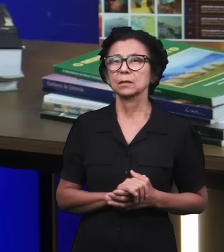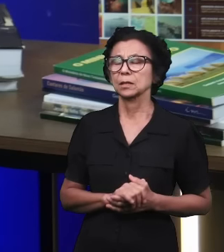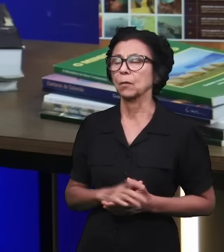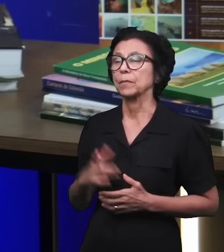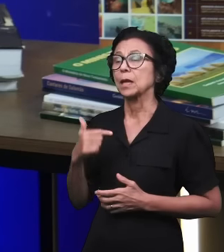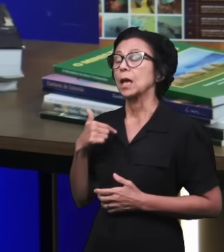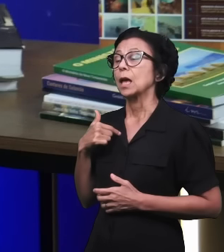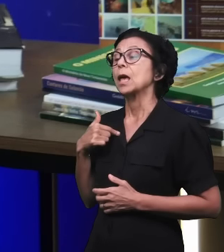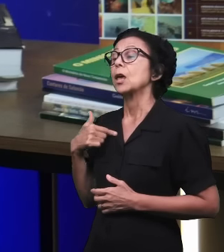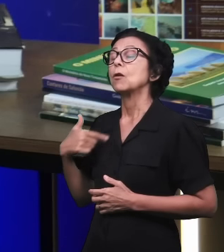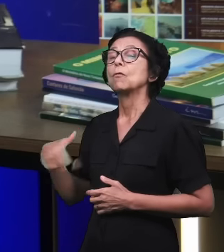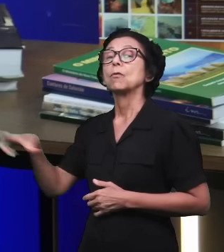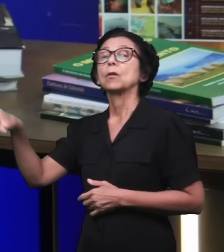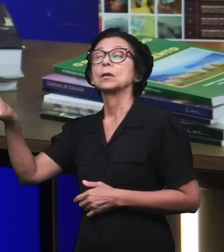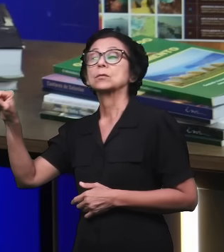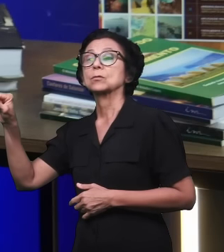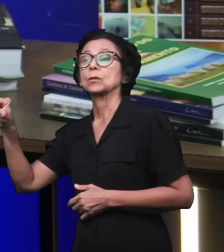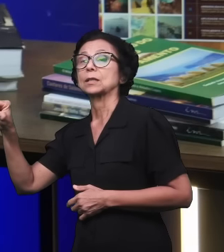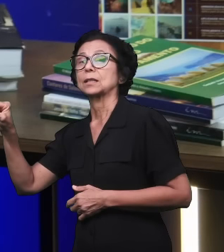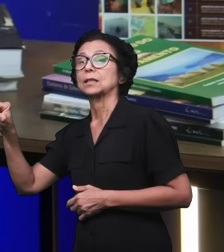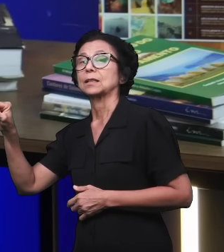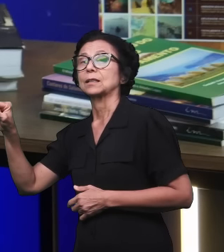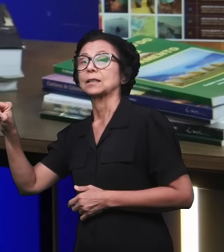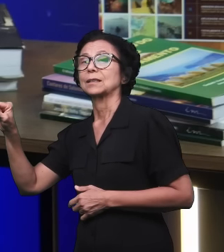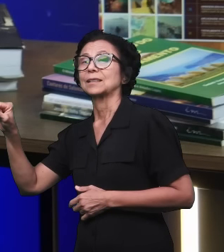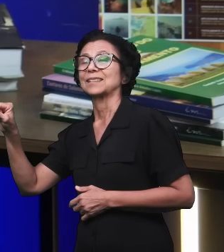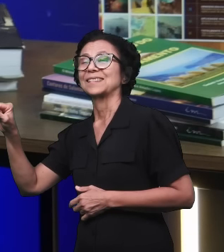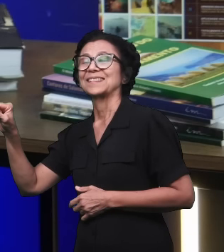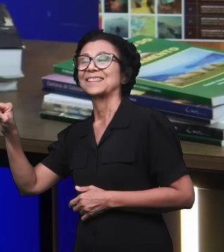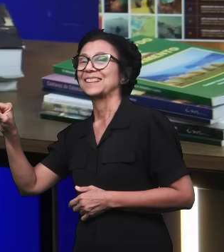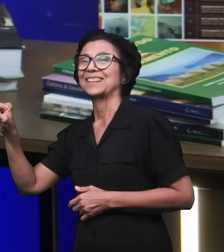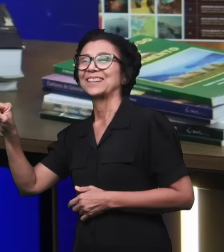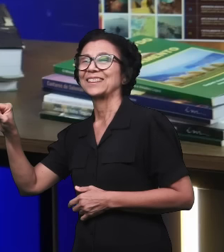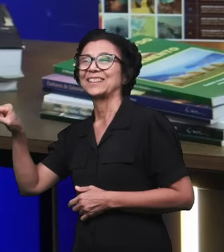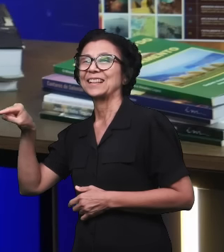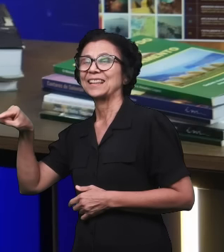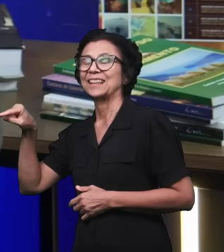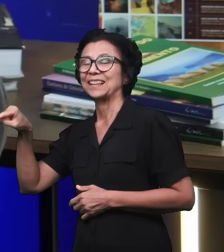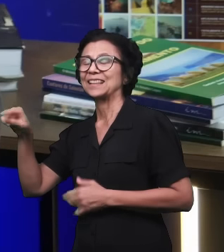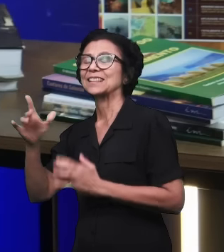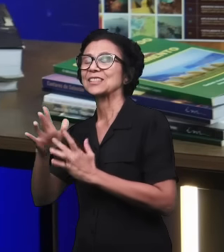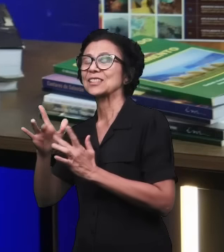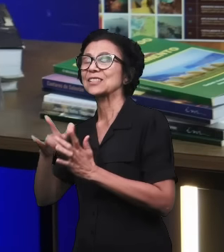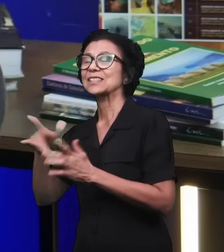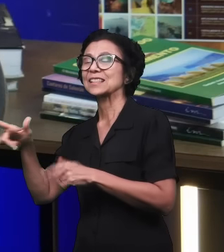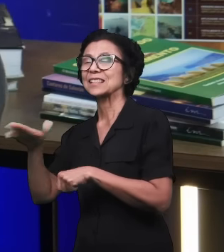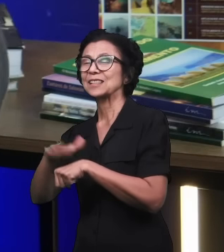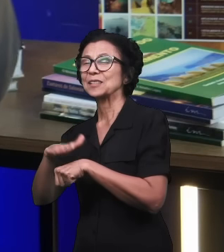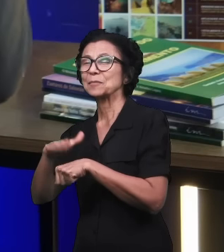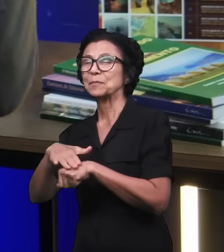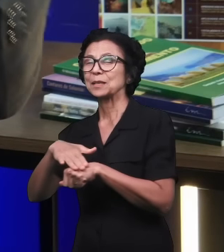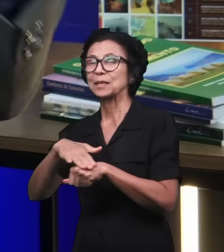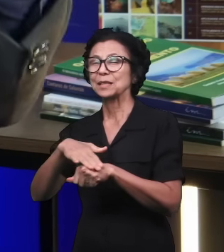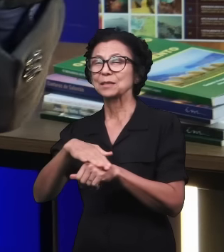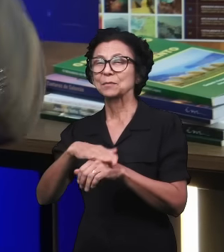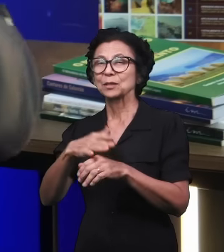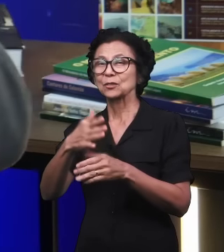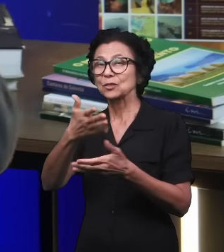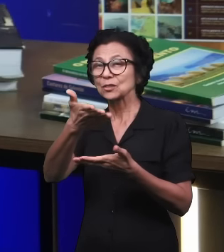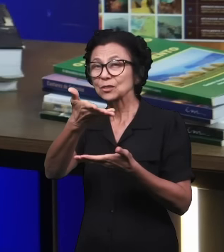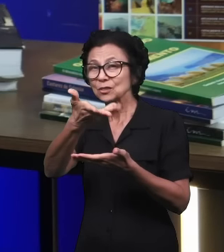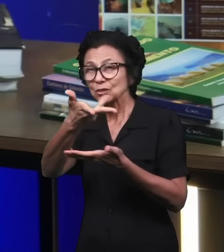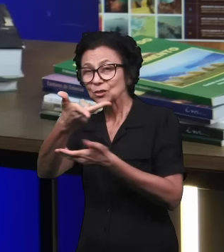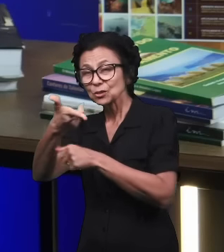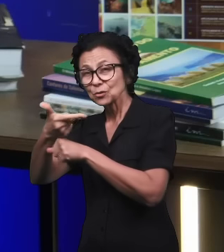você. Ele que nos atraiu. Ele que te atraiu, Ele que estendeu as mãos, te colocou de pé, te tirou de um lago horrível,